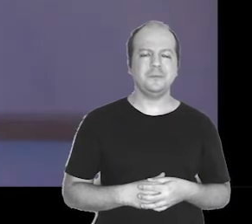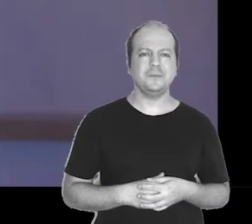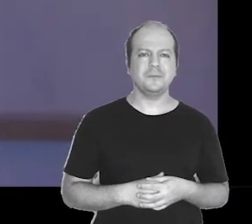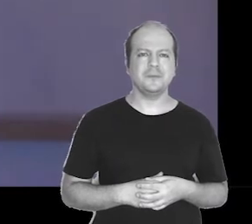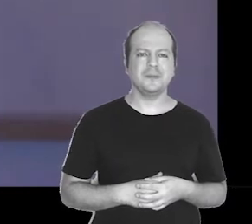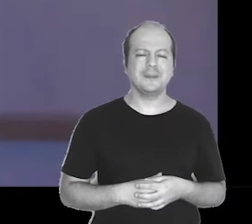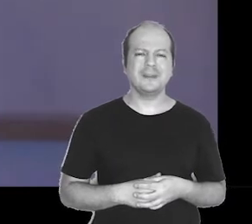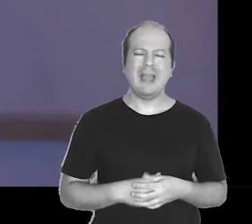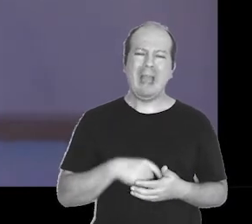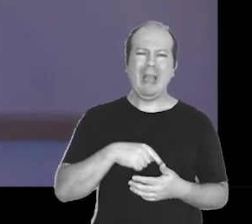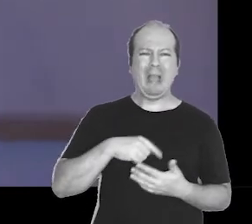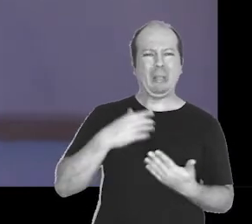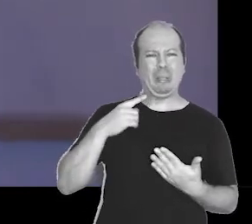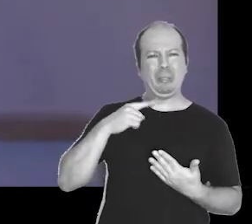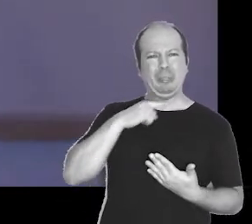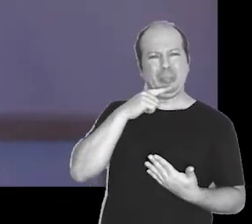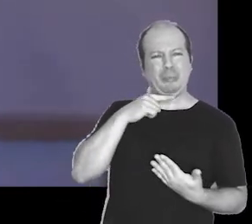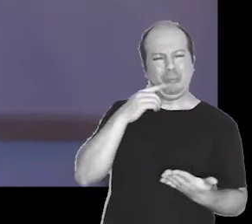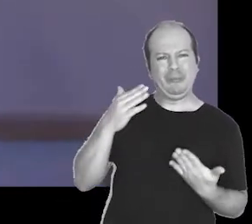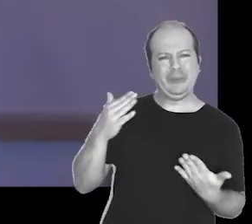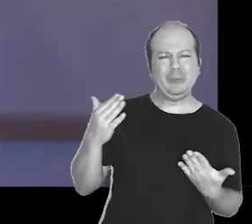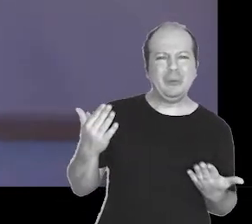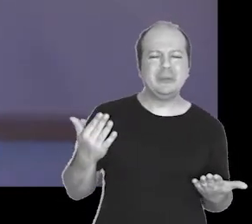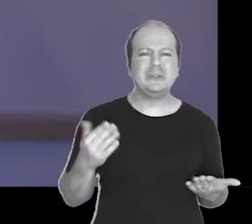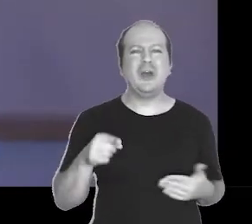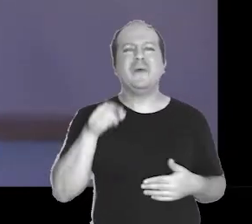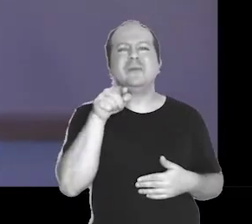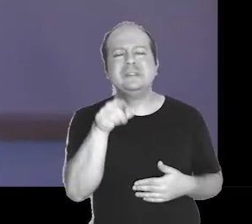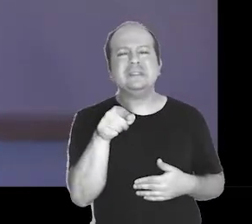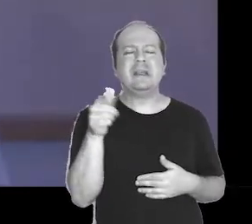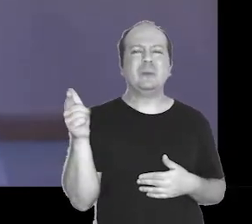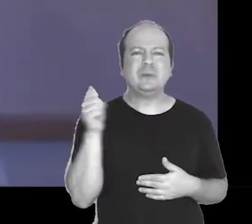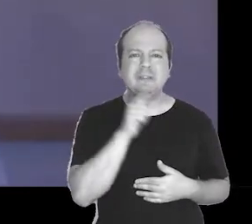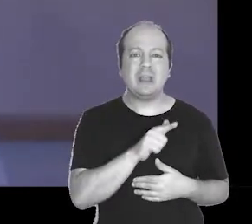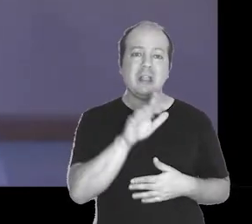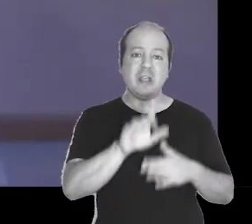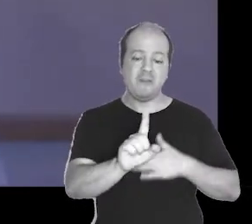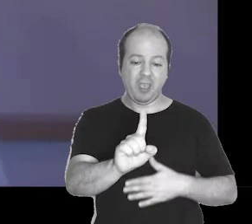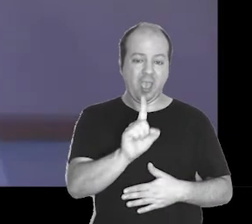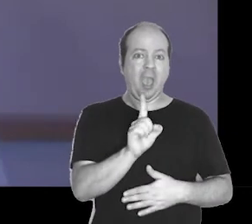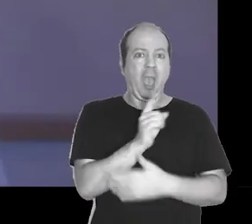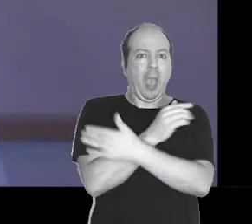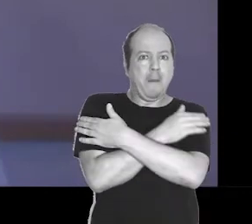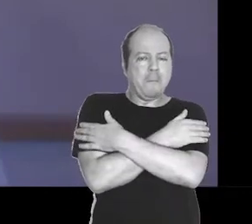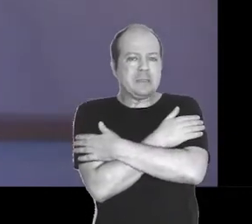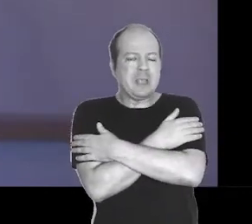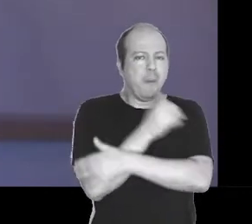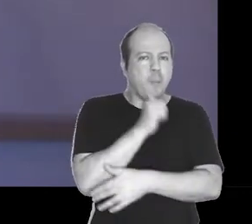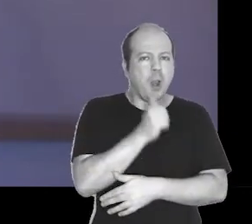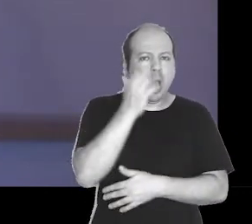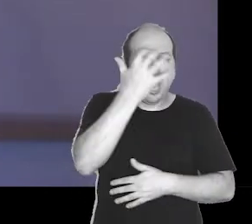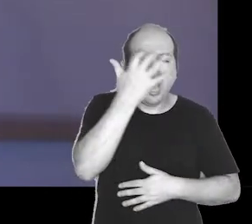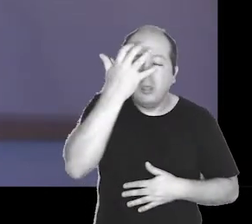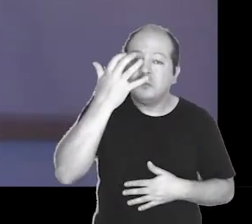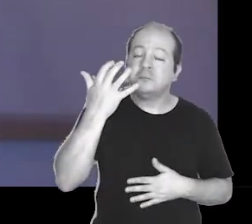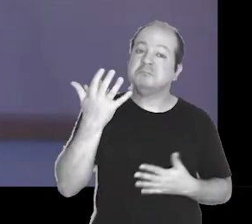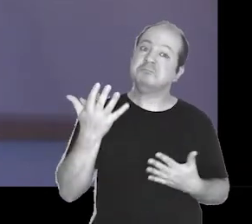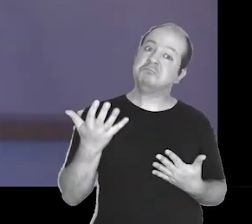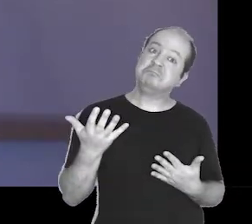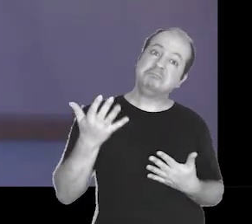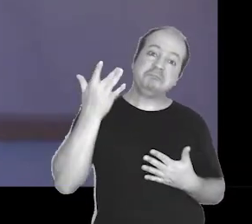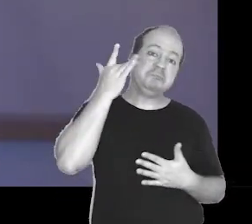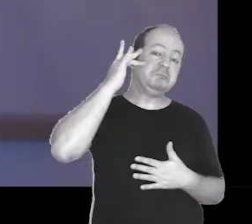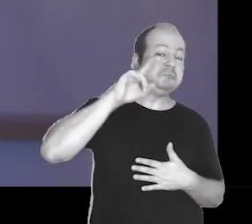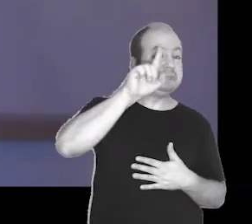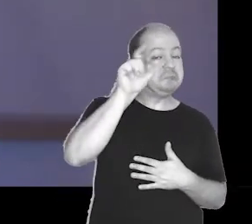É duvidoso que você tenha alguma vez abraçado uma mulher intimamente, com paixão. Tudo bem, não